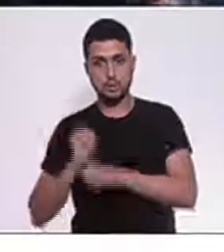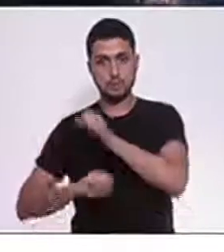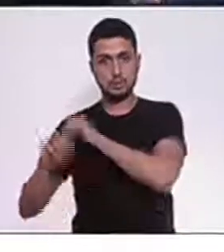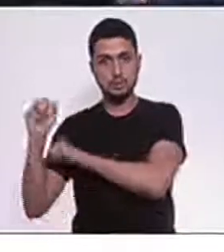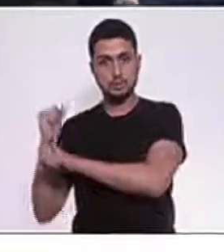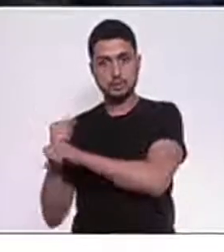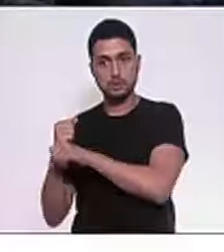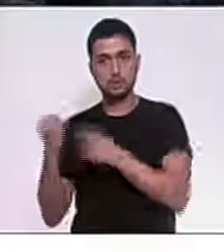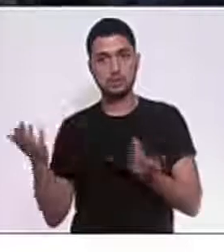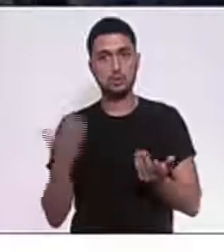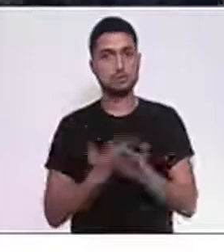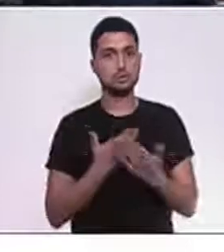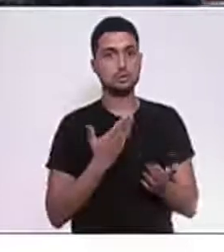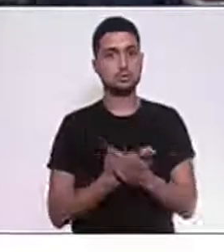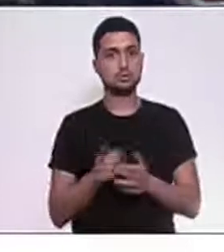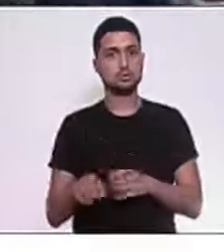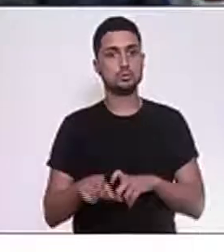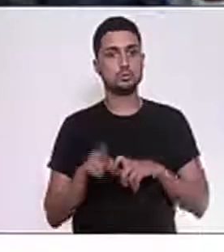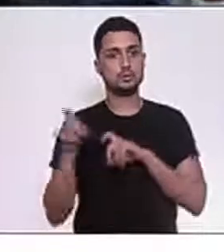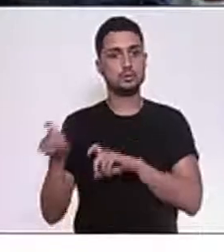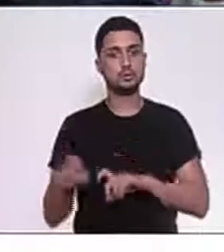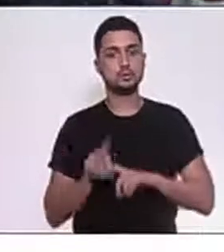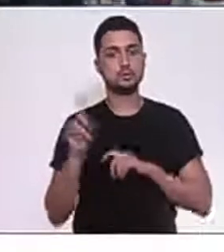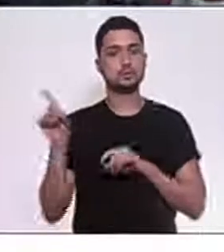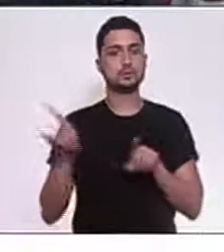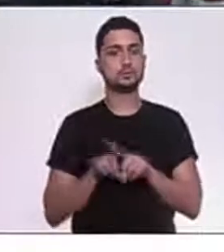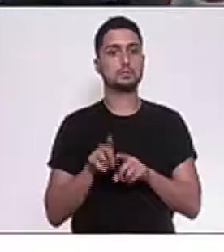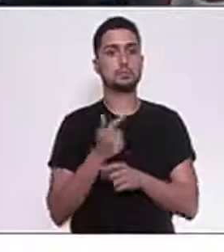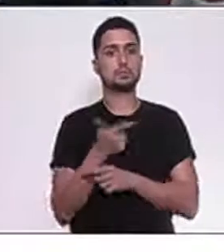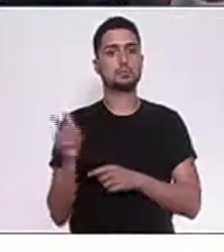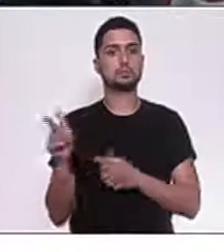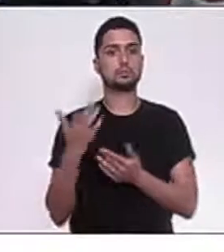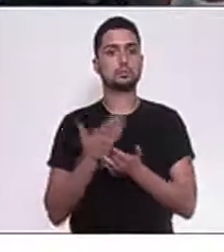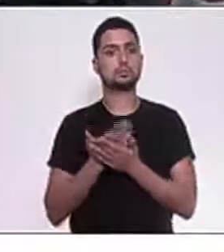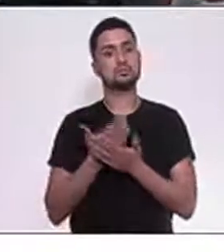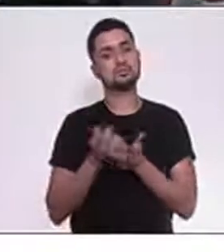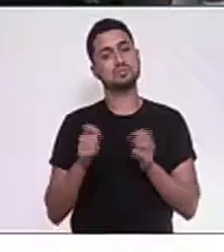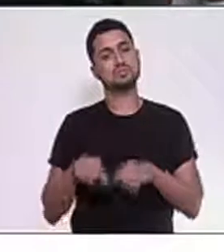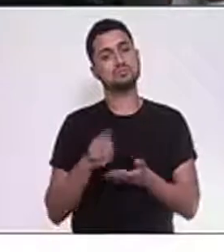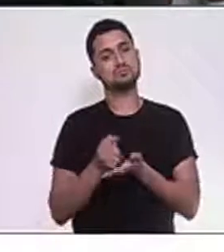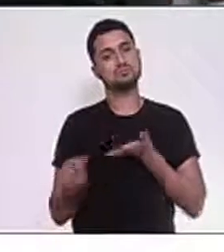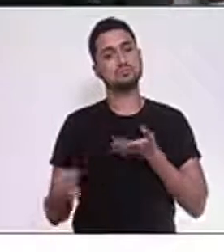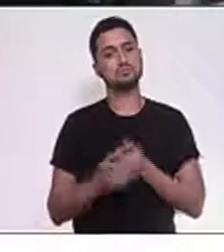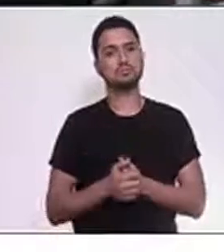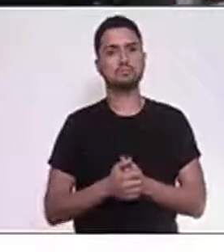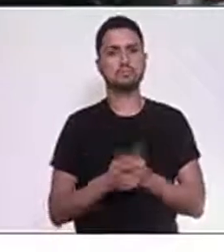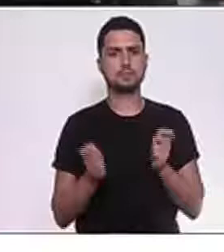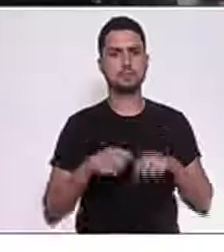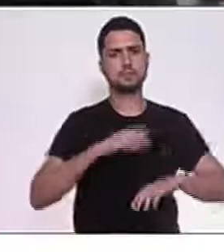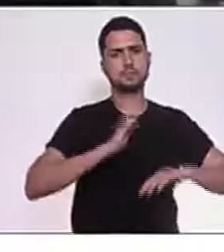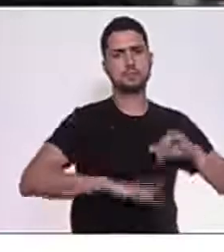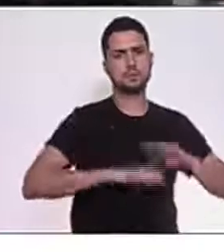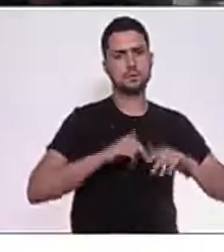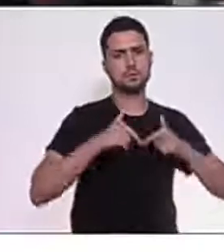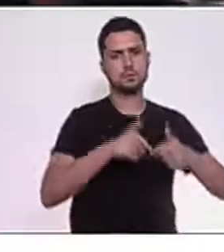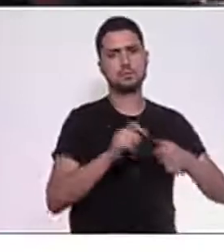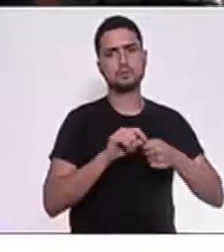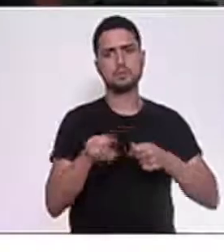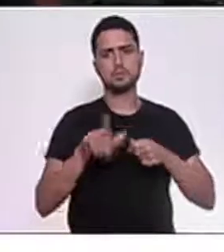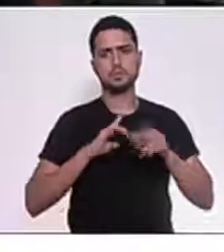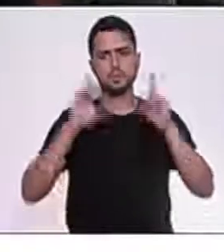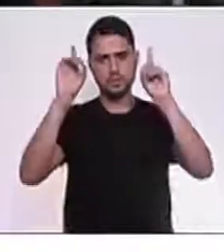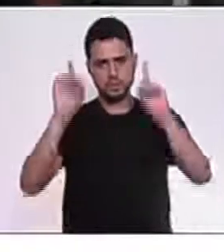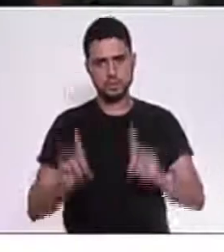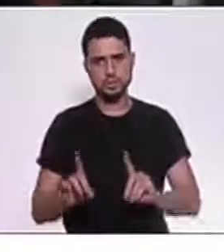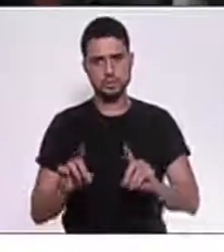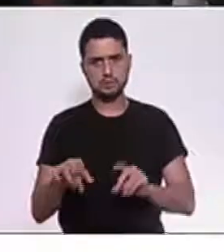Então, esse estudo da Fazenda, como alguns outros estudos, pode também estar furado. Não podemos ir para a prática, presidente? Pode, Vossa Excelência tem todo o